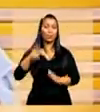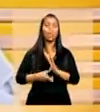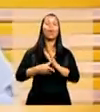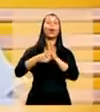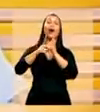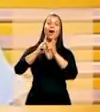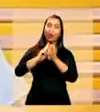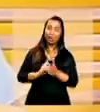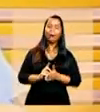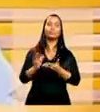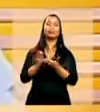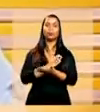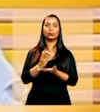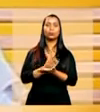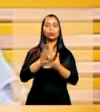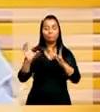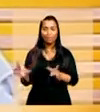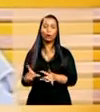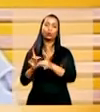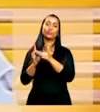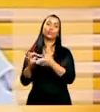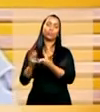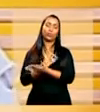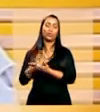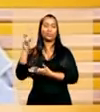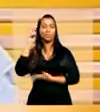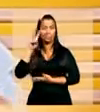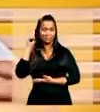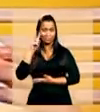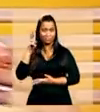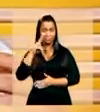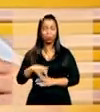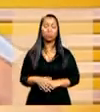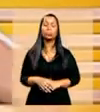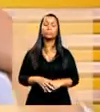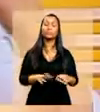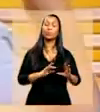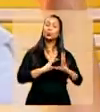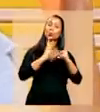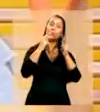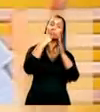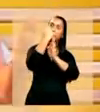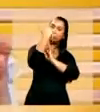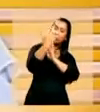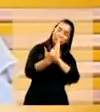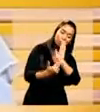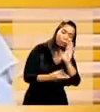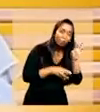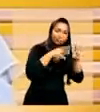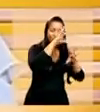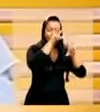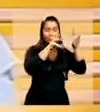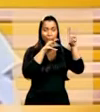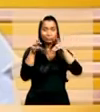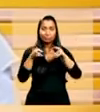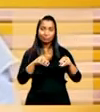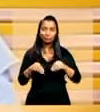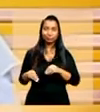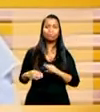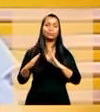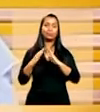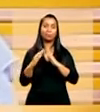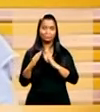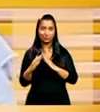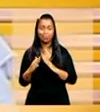livro para introduzir o livro à história. Você tem que montar todo É como se fosse uma hora do conto